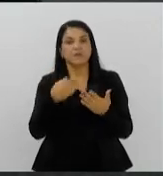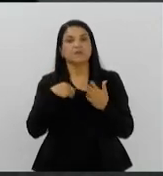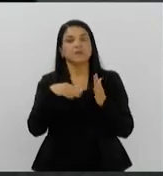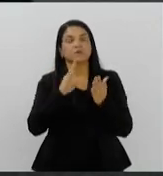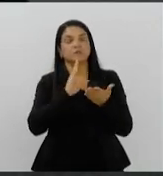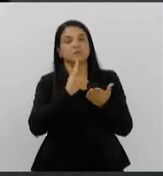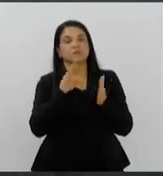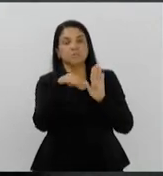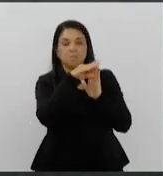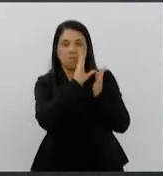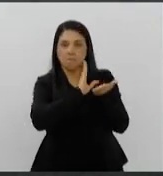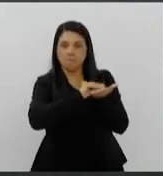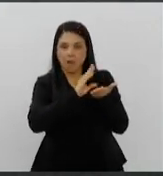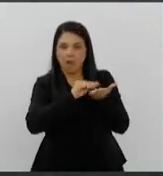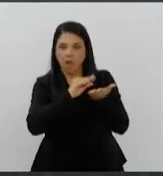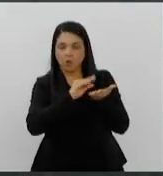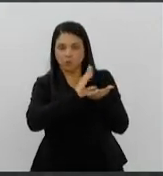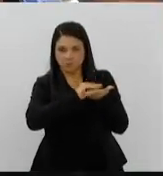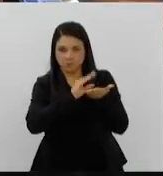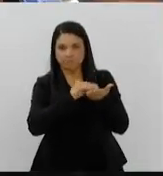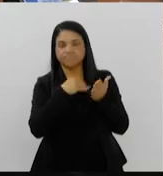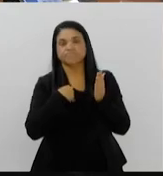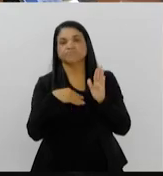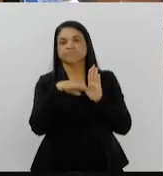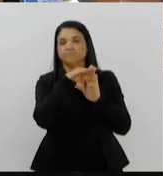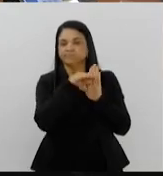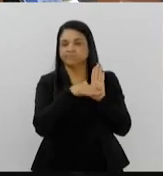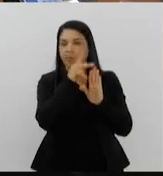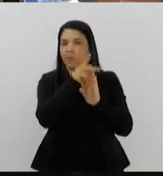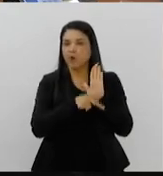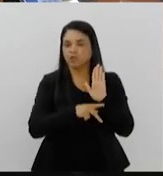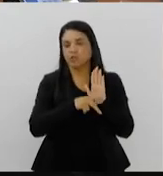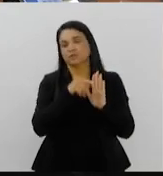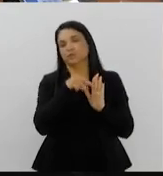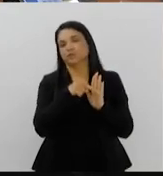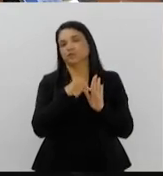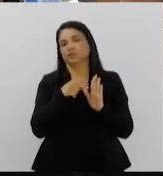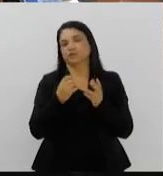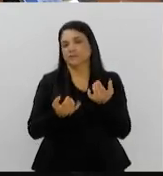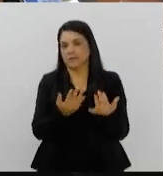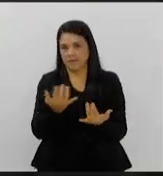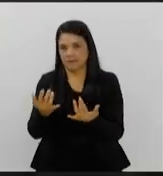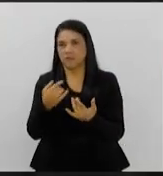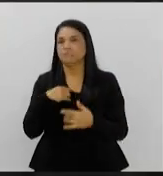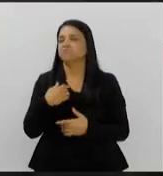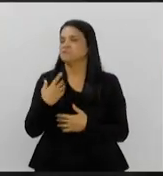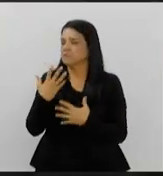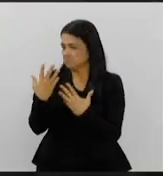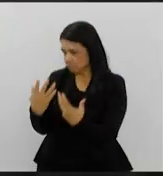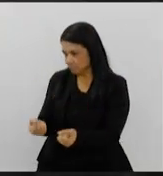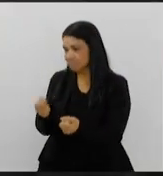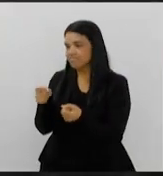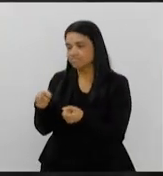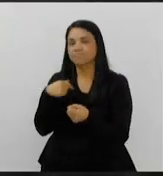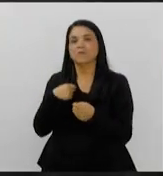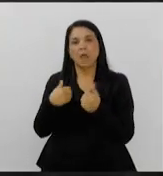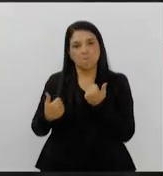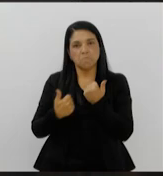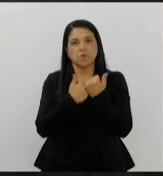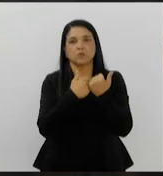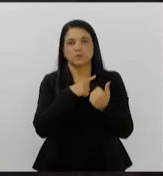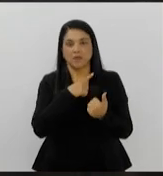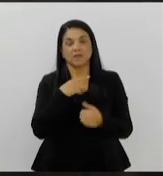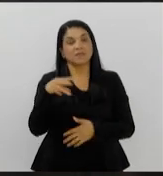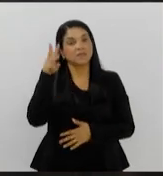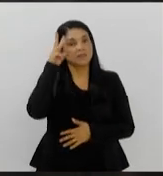também é essencial para o próprio Parlamento. Com certeza, Mink. Grande observação, pode contar com o nosso apoio.